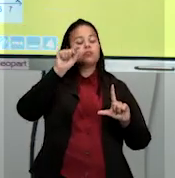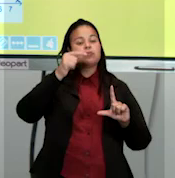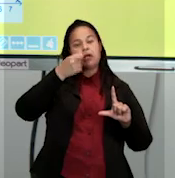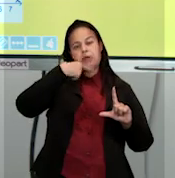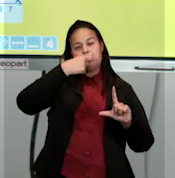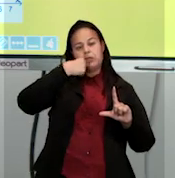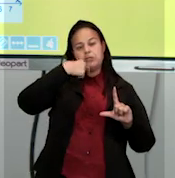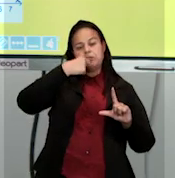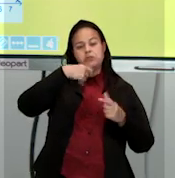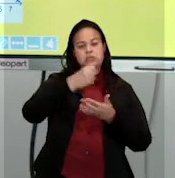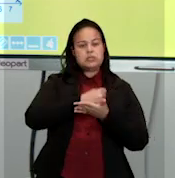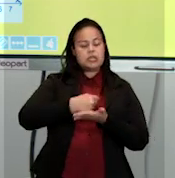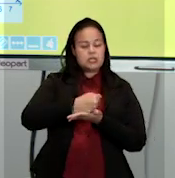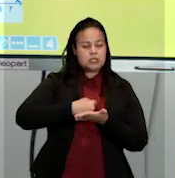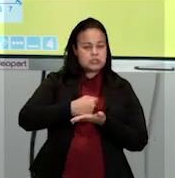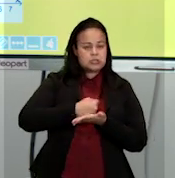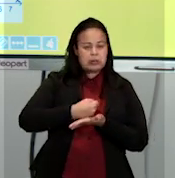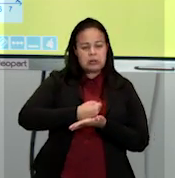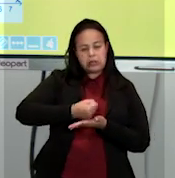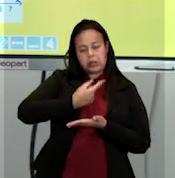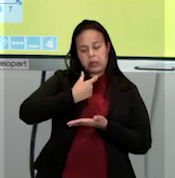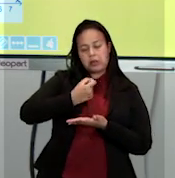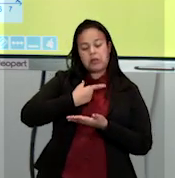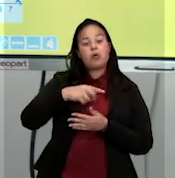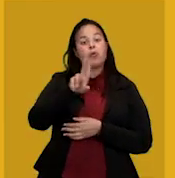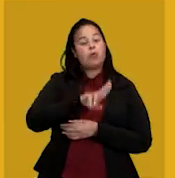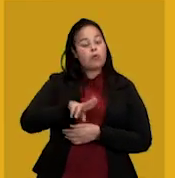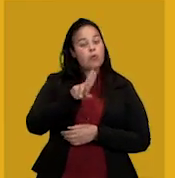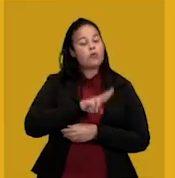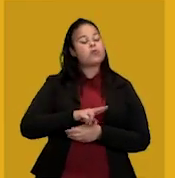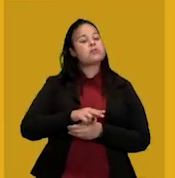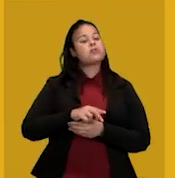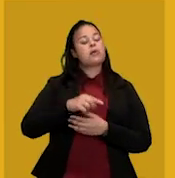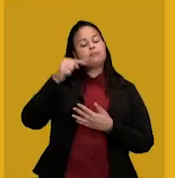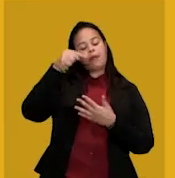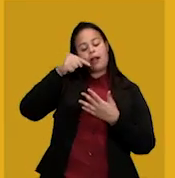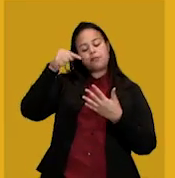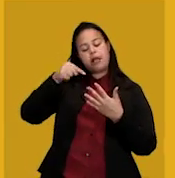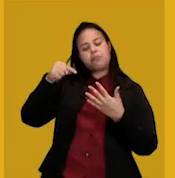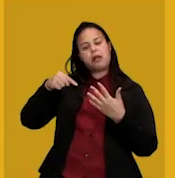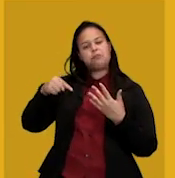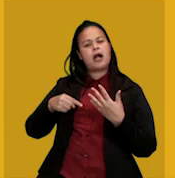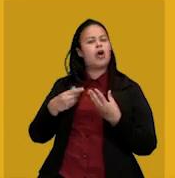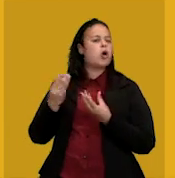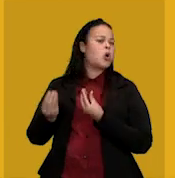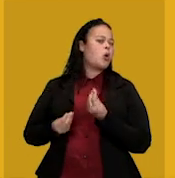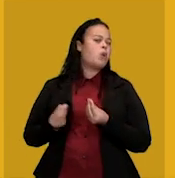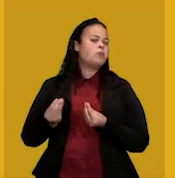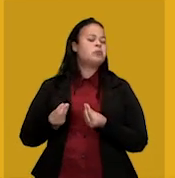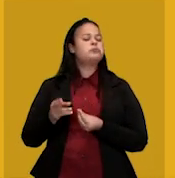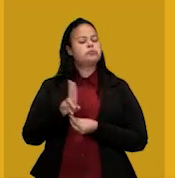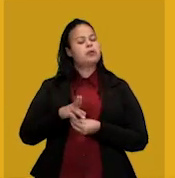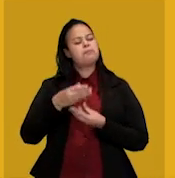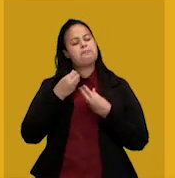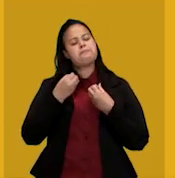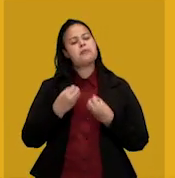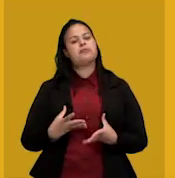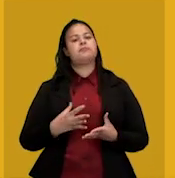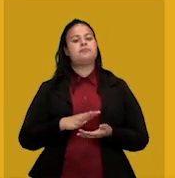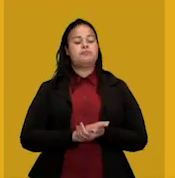medicação, de remédios, né, são aplicados de forma, né, bem aplicado na